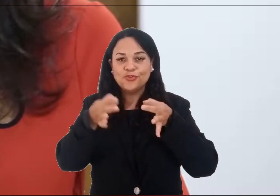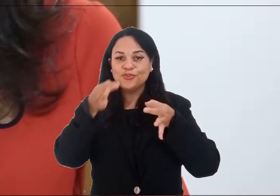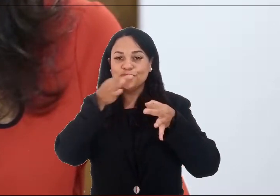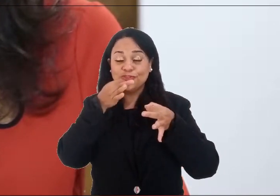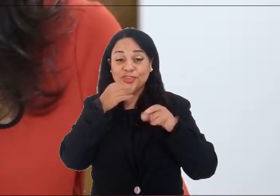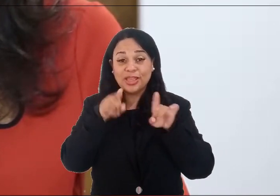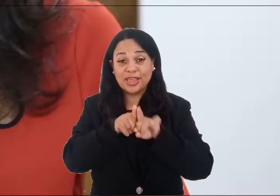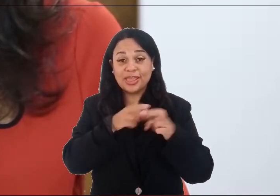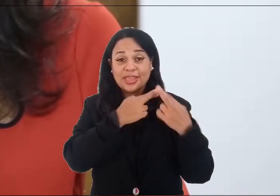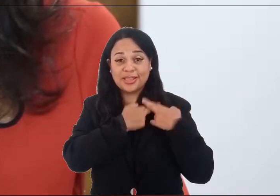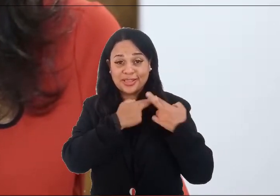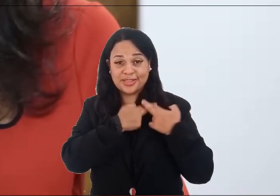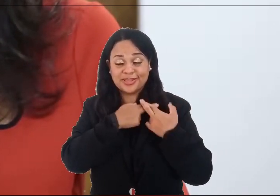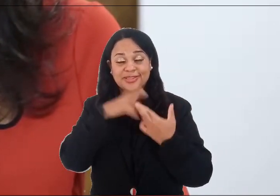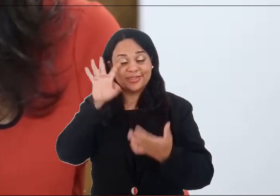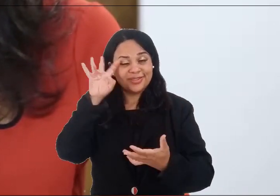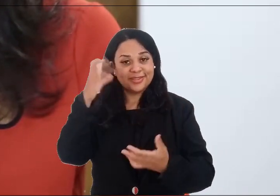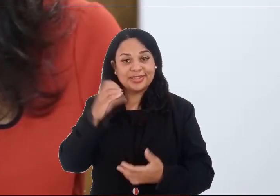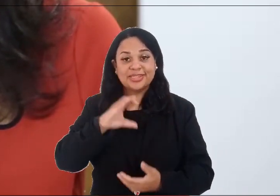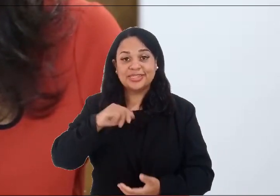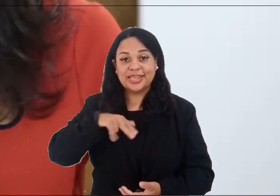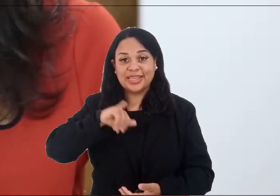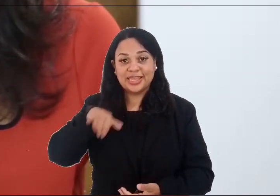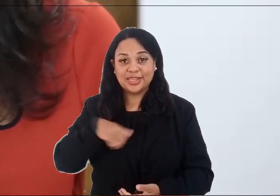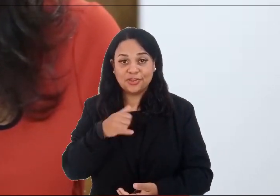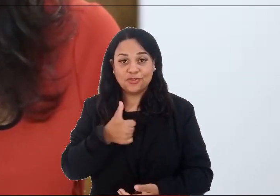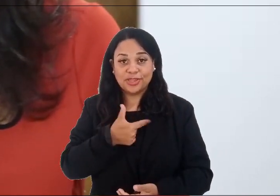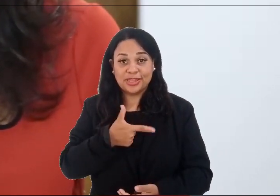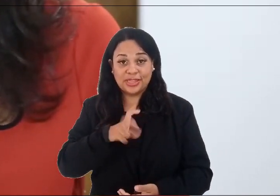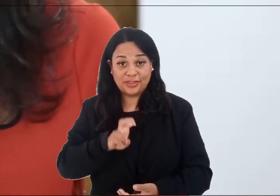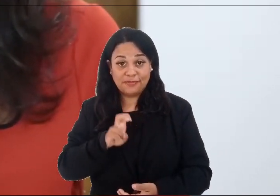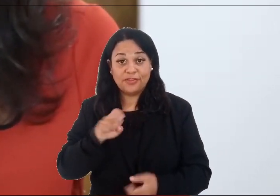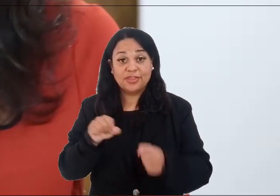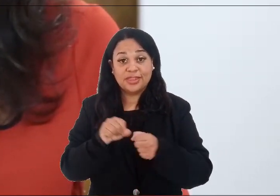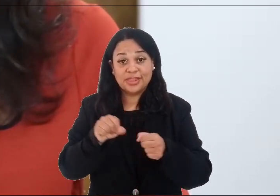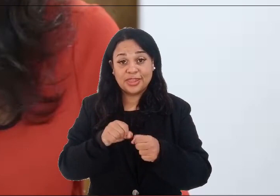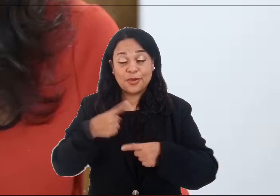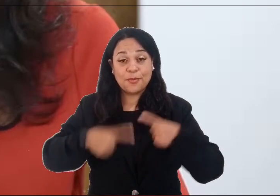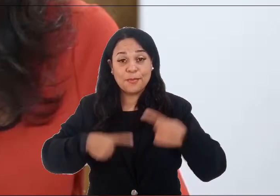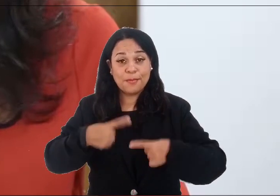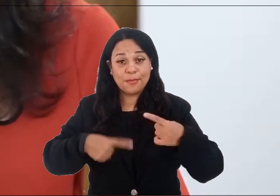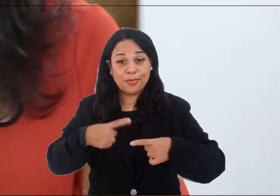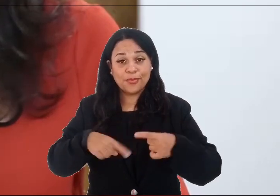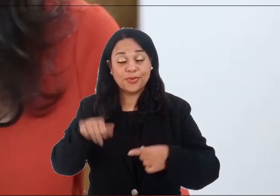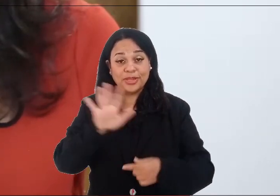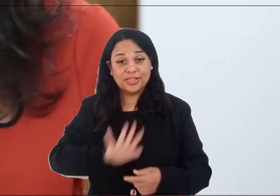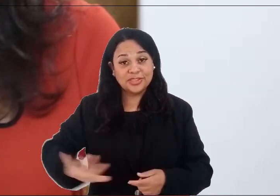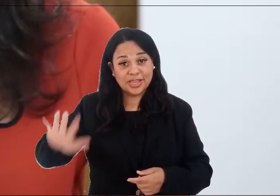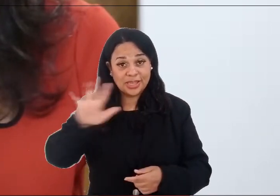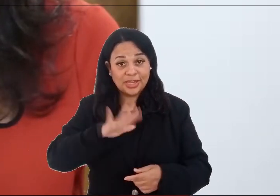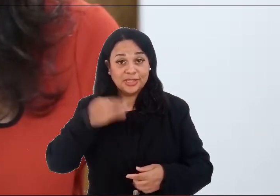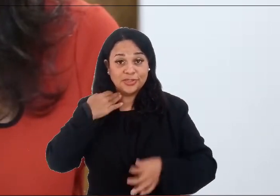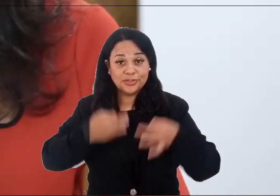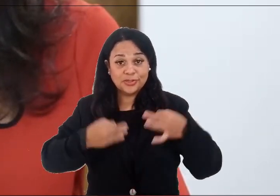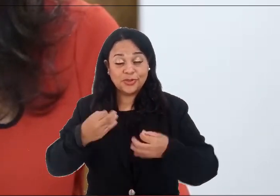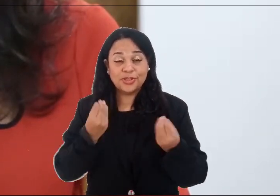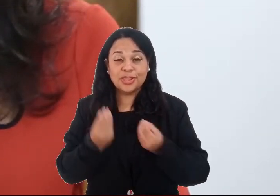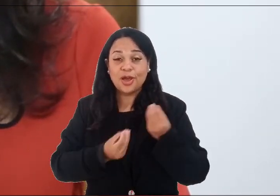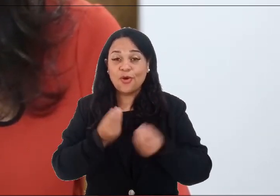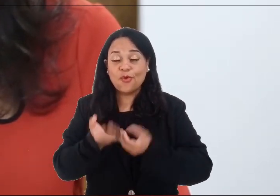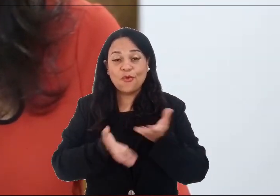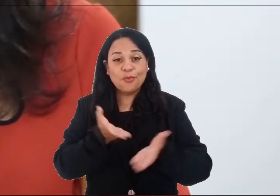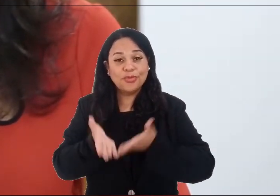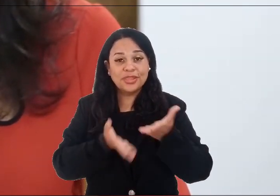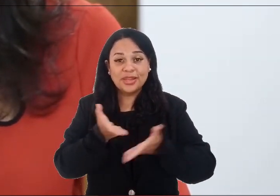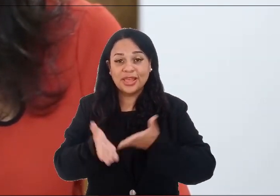da Resolução 125 de 2010 do CNJ, que instituiu a Política Judiciária Nacional de Tratamento Adequado de